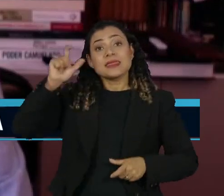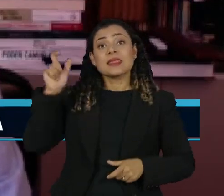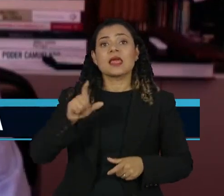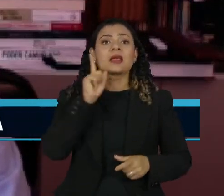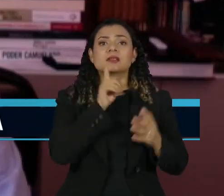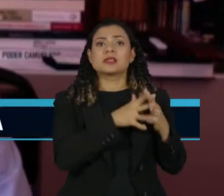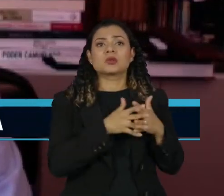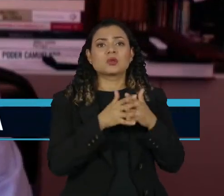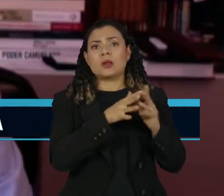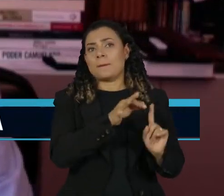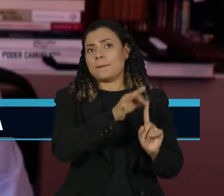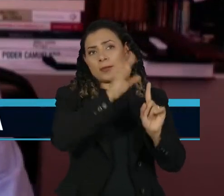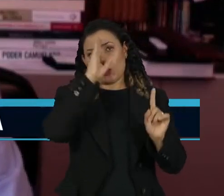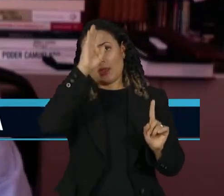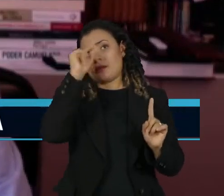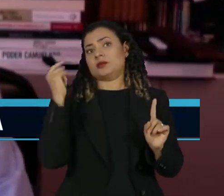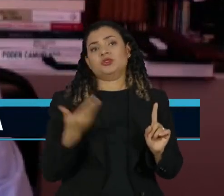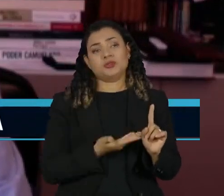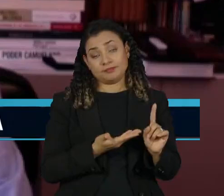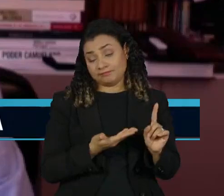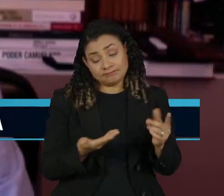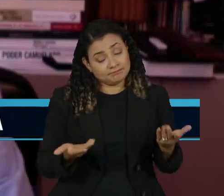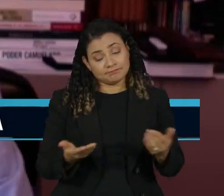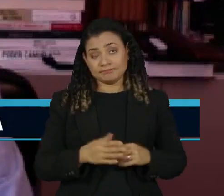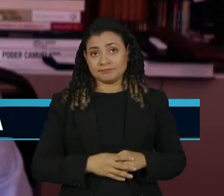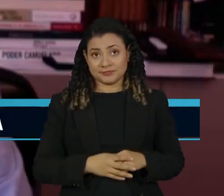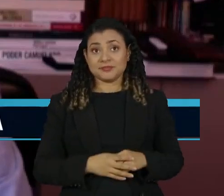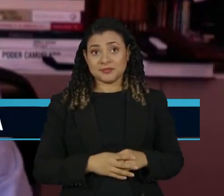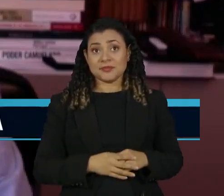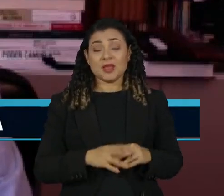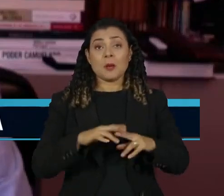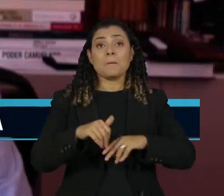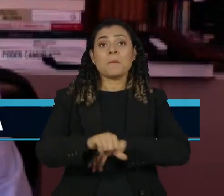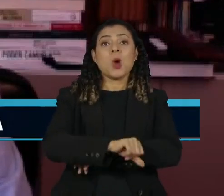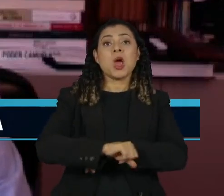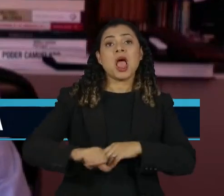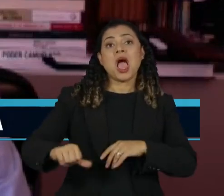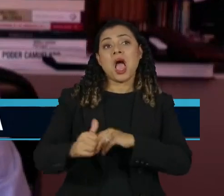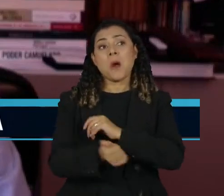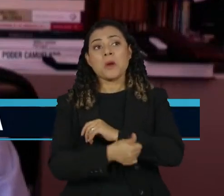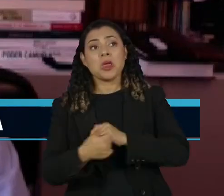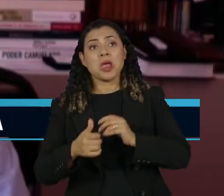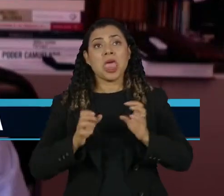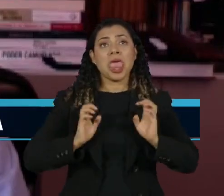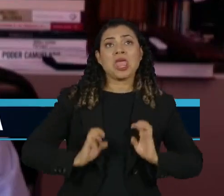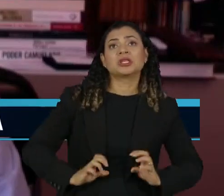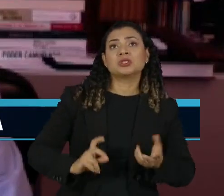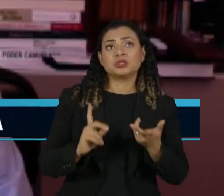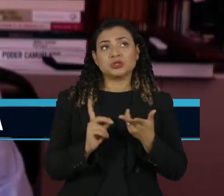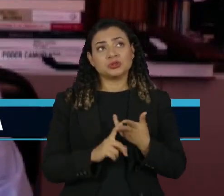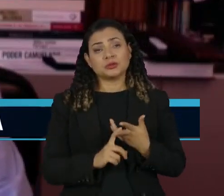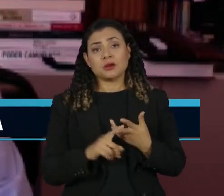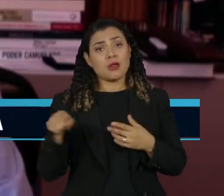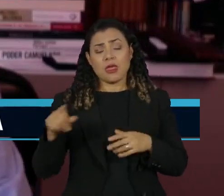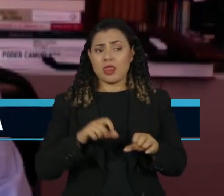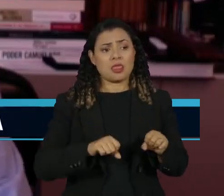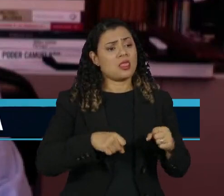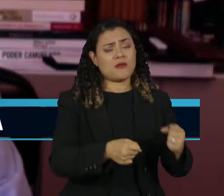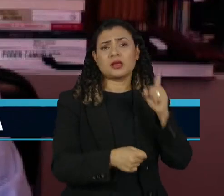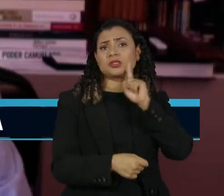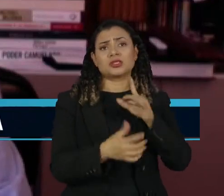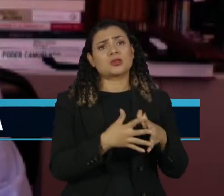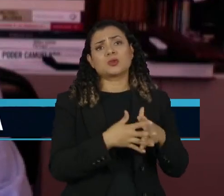dos Estados Unidos à frente de tudo, entendeu? De princípios morais, de princípios éticos. Ele defendia